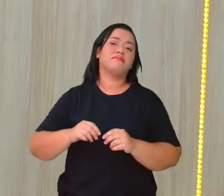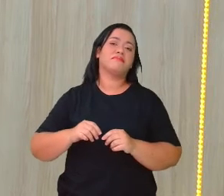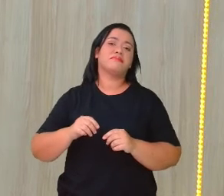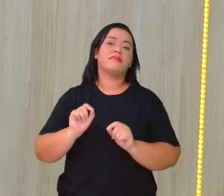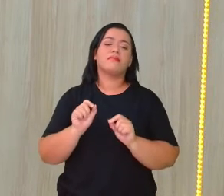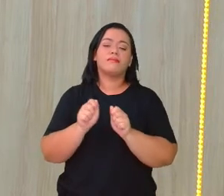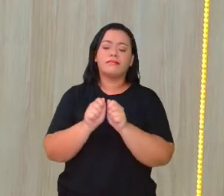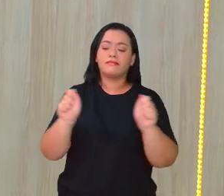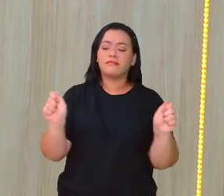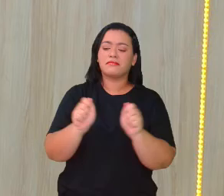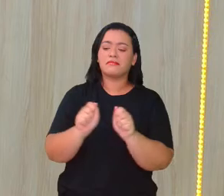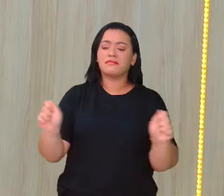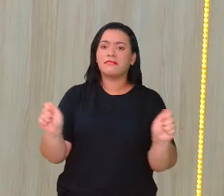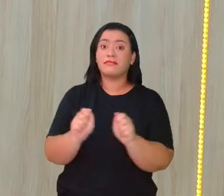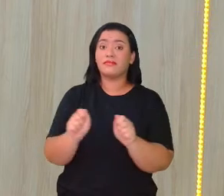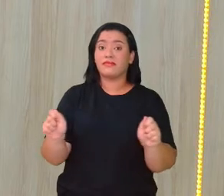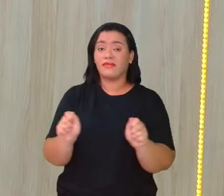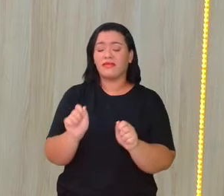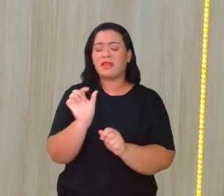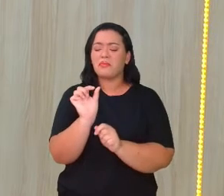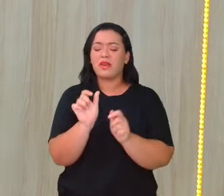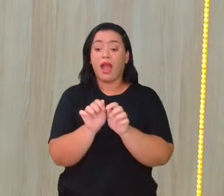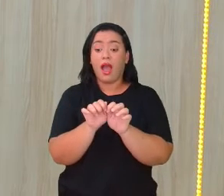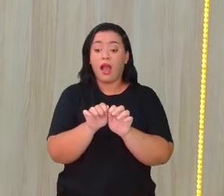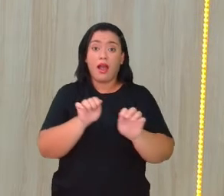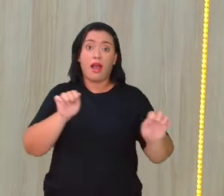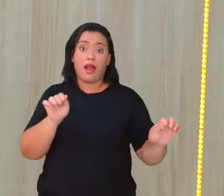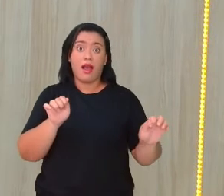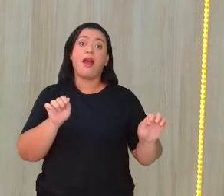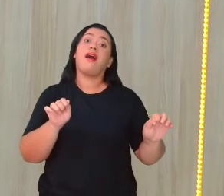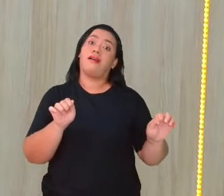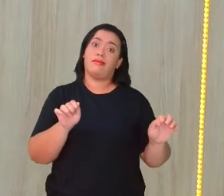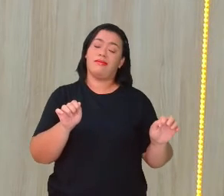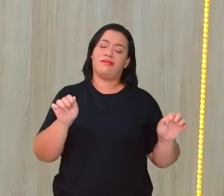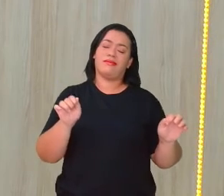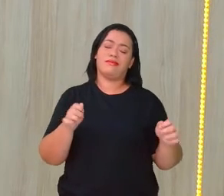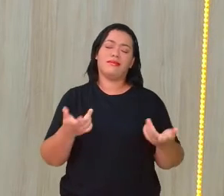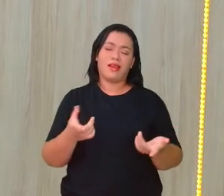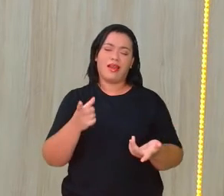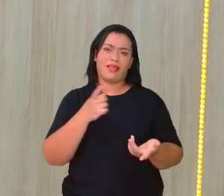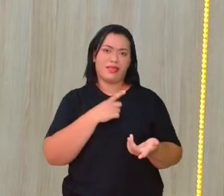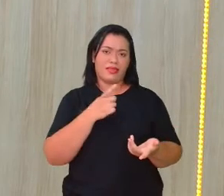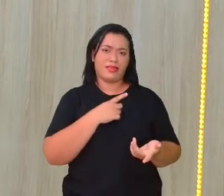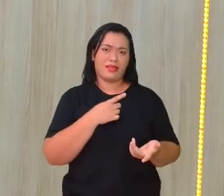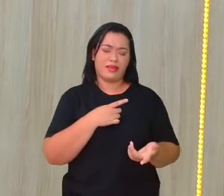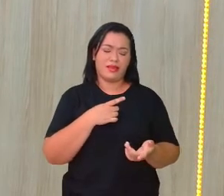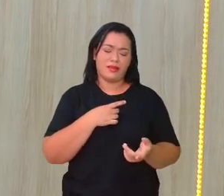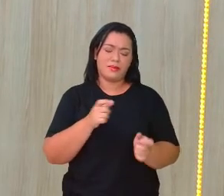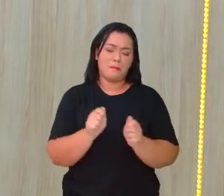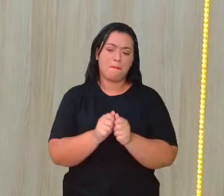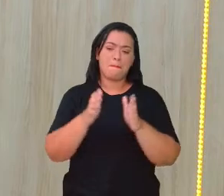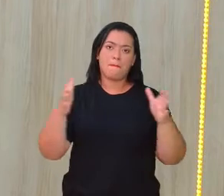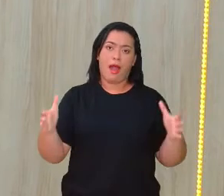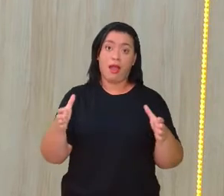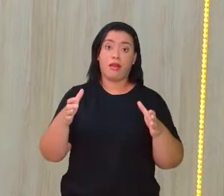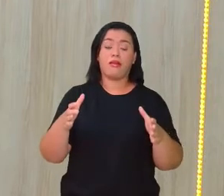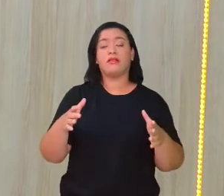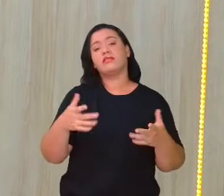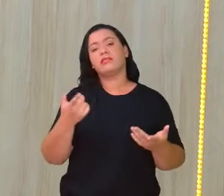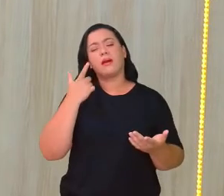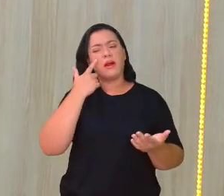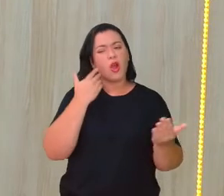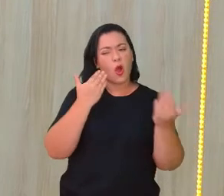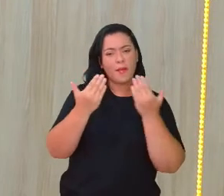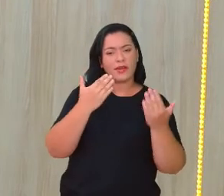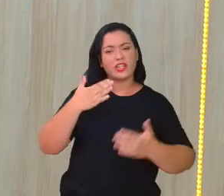até um determinado ponto, por mais que ela seja pequenininha, quando a gente puxa o elástico, ele ganha um tamanho maior. Então, a gente fazendo essa